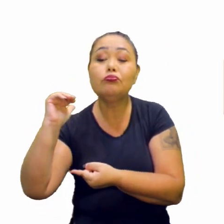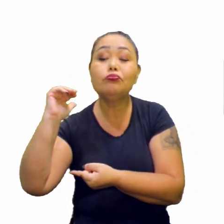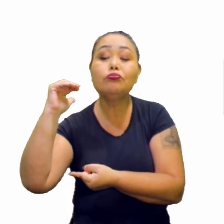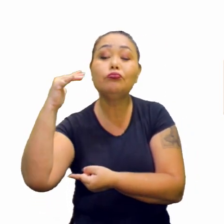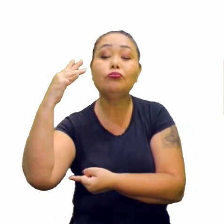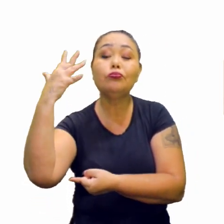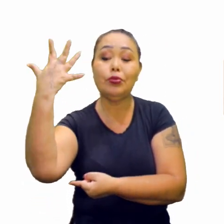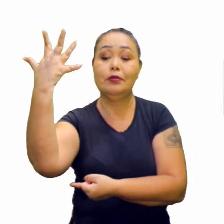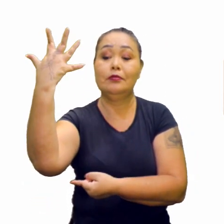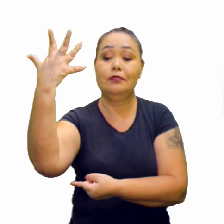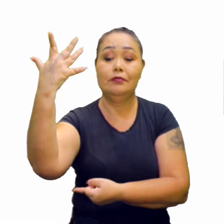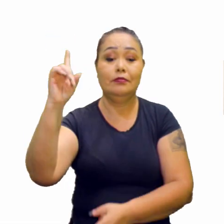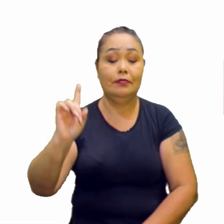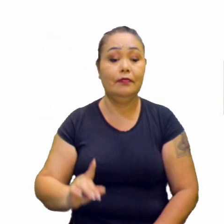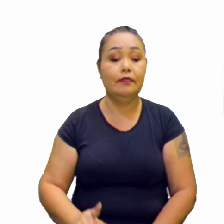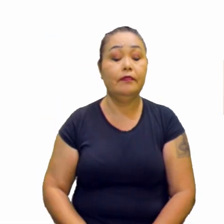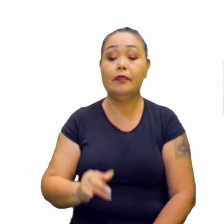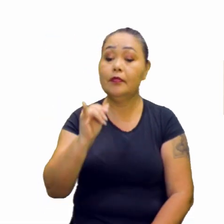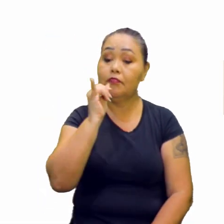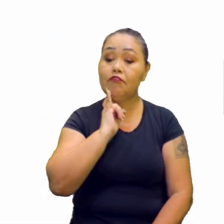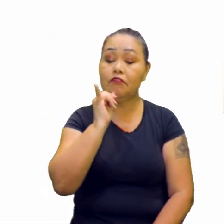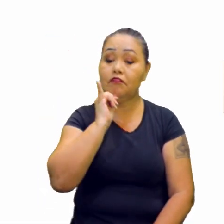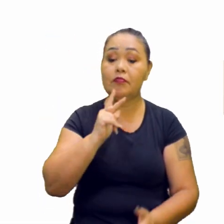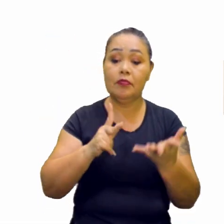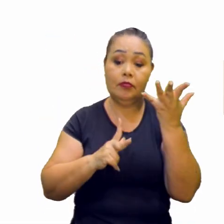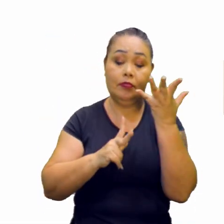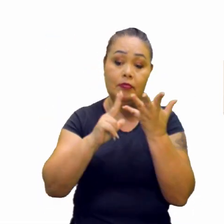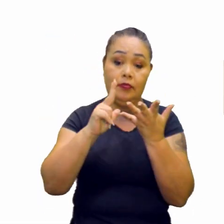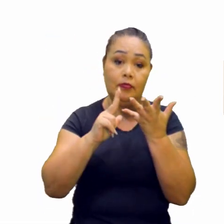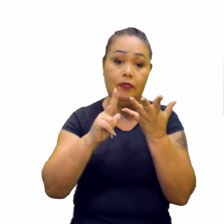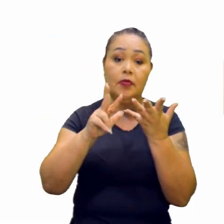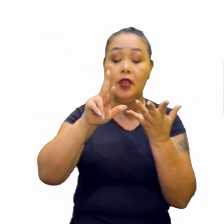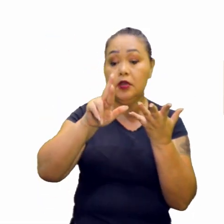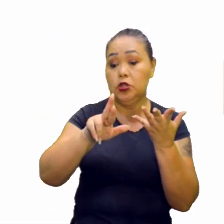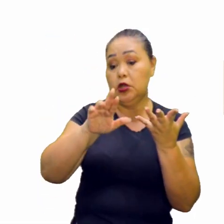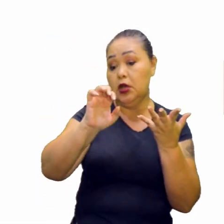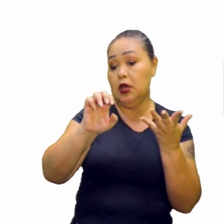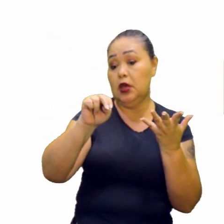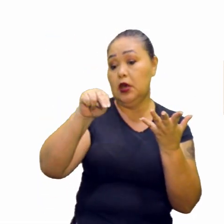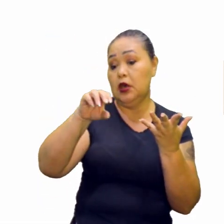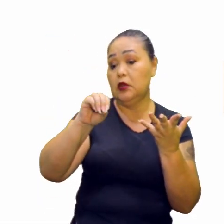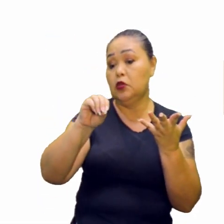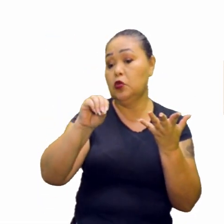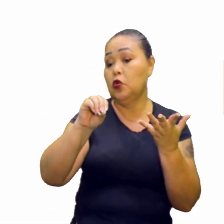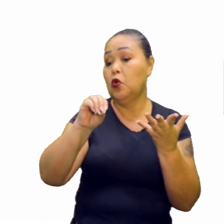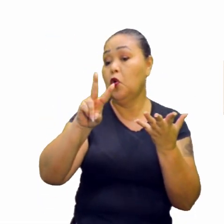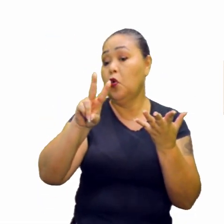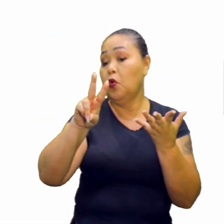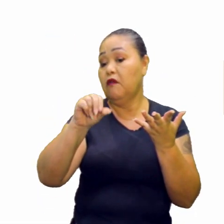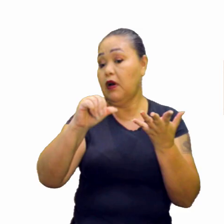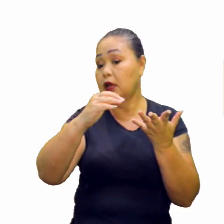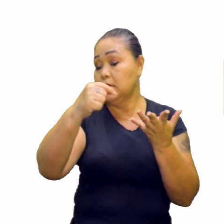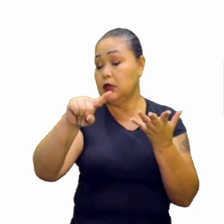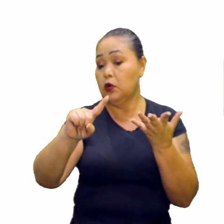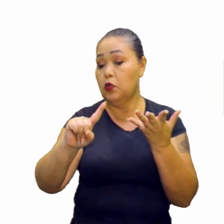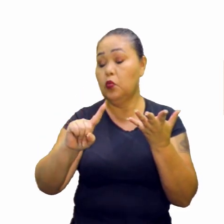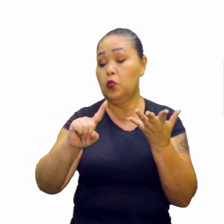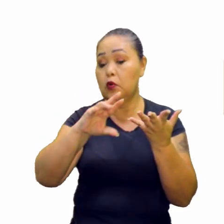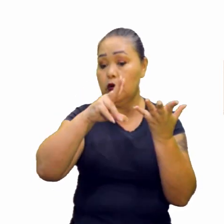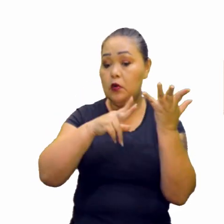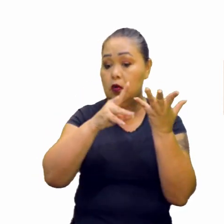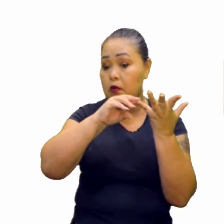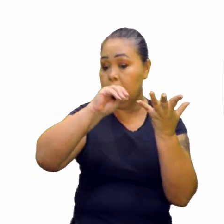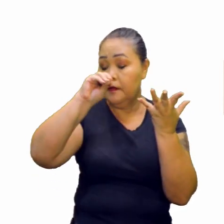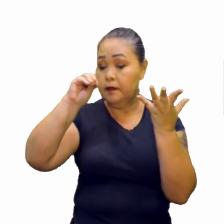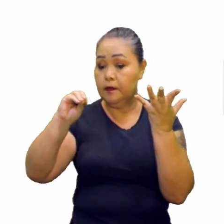Por exemplo, poda de renovação, se você faz uma poda de renovação,